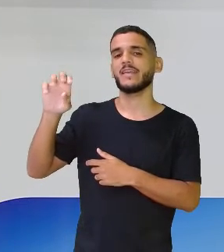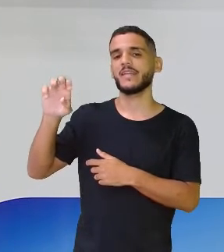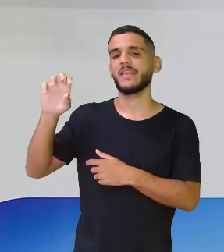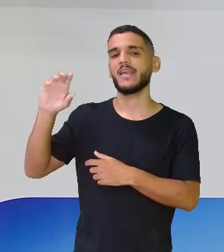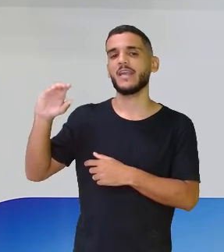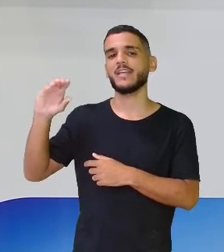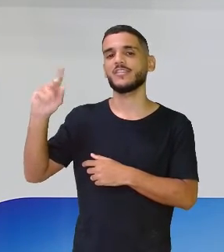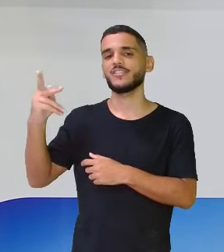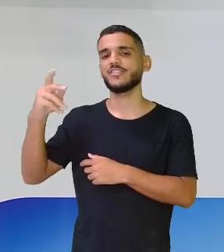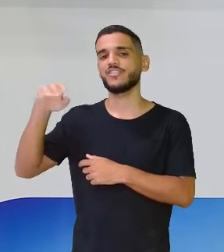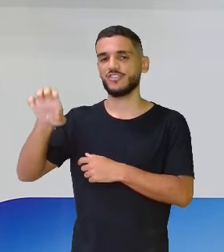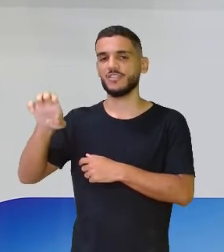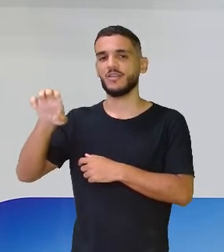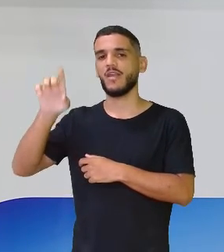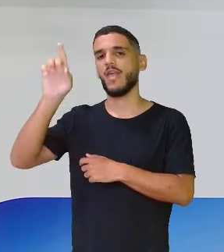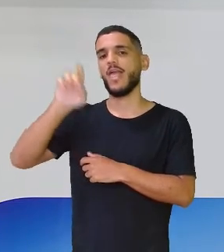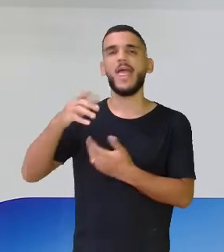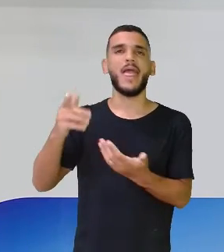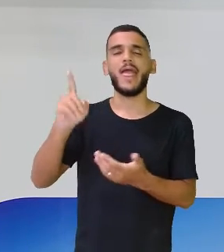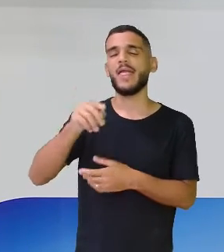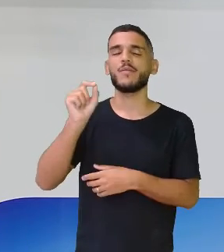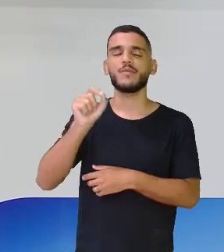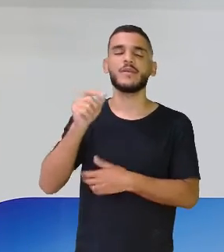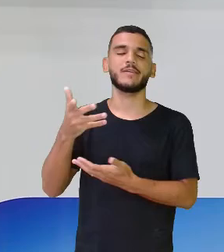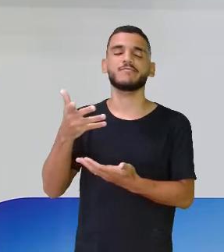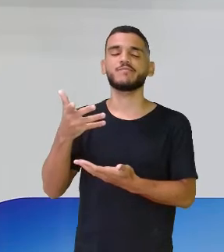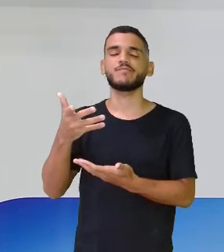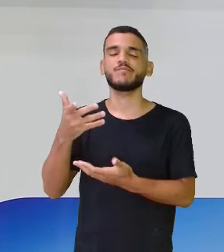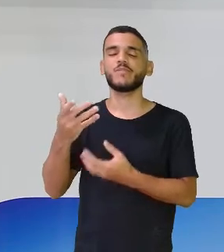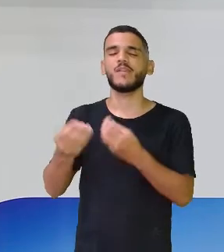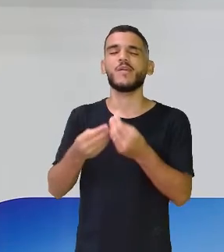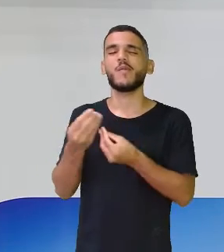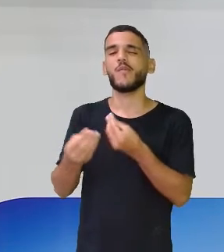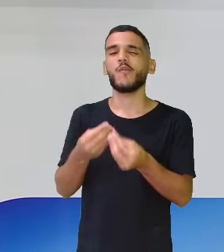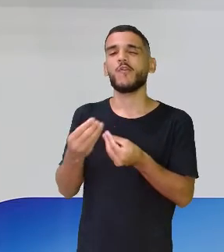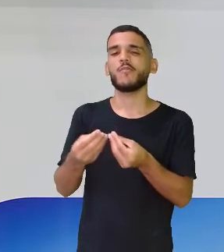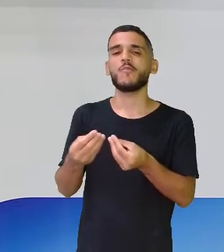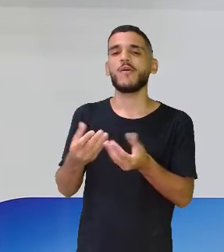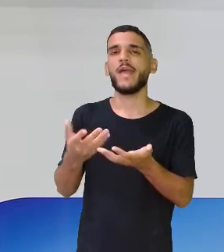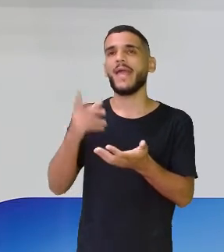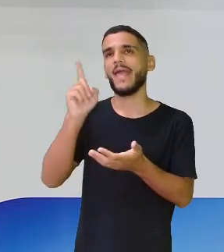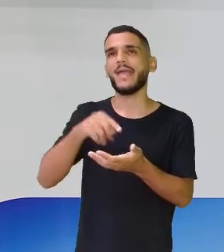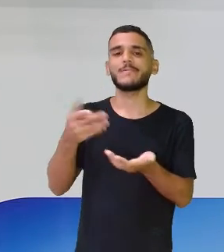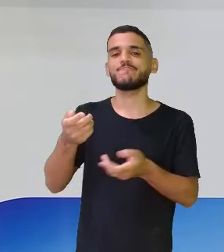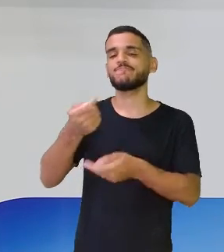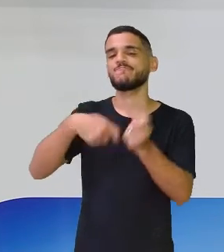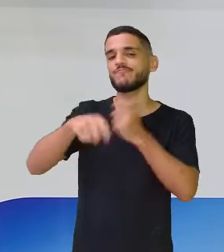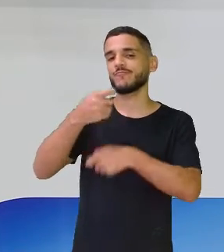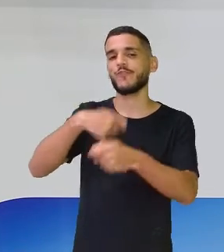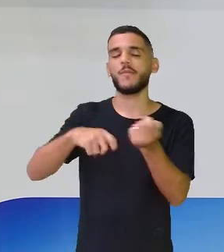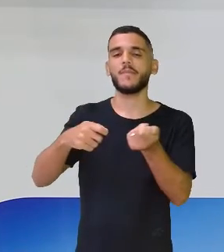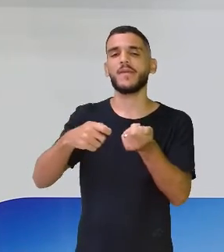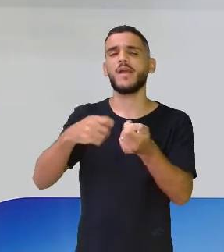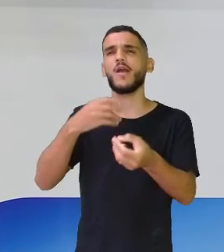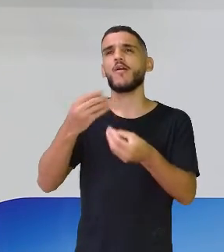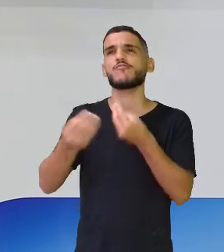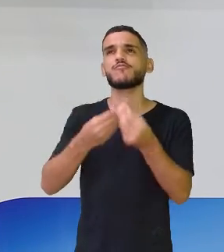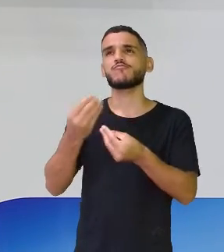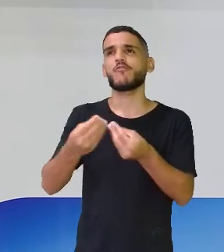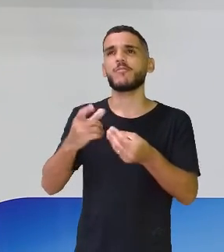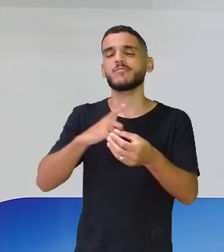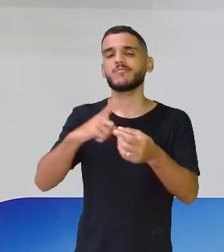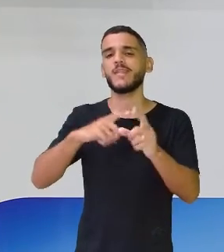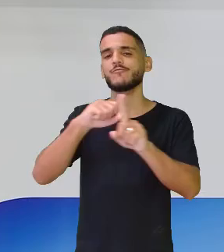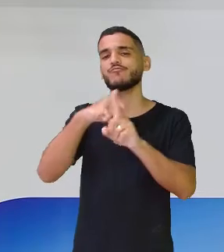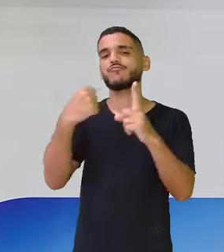Isso é uma questão econômica. É a gente pensar que modelo de cidade é esse que a gente tem, que a gente está excluindo as mães de